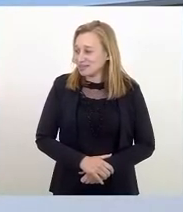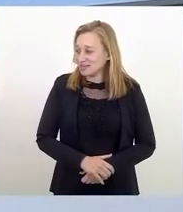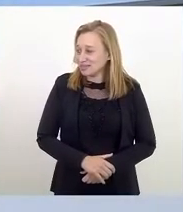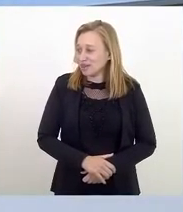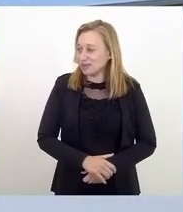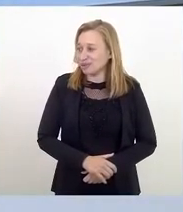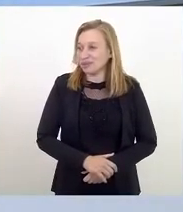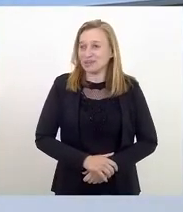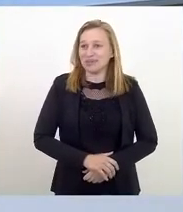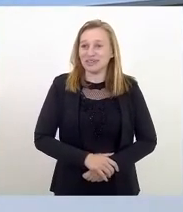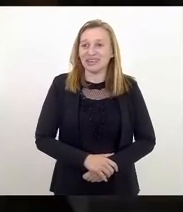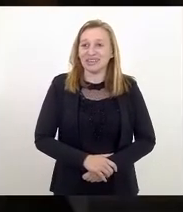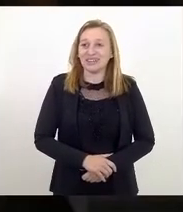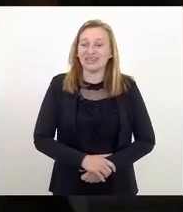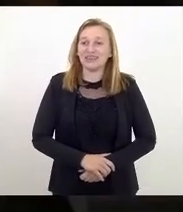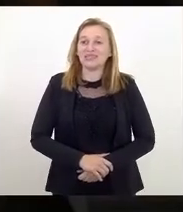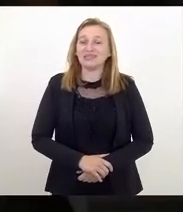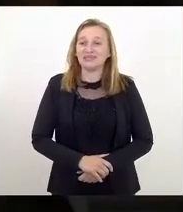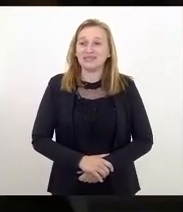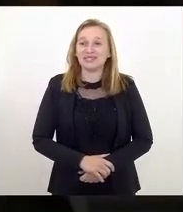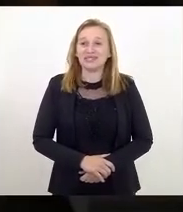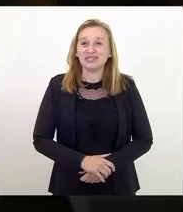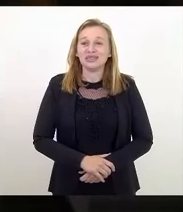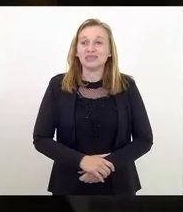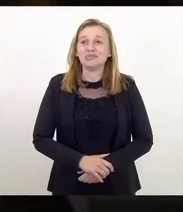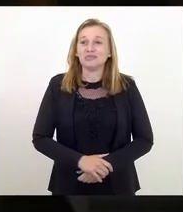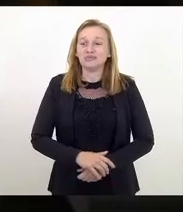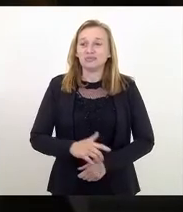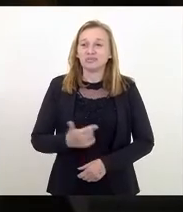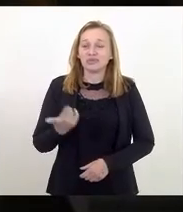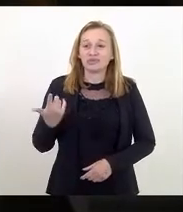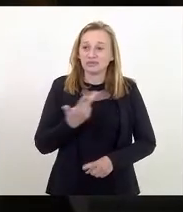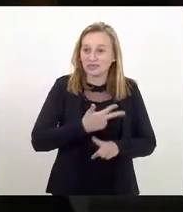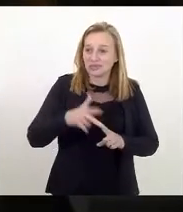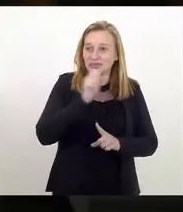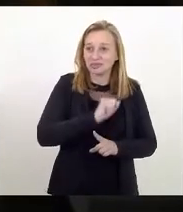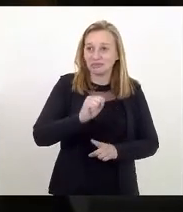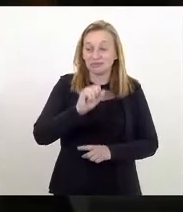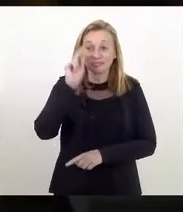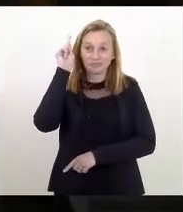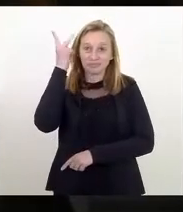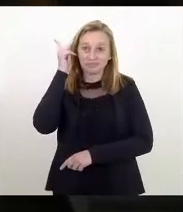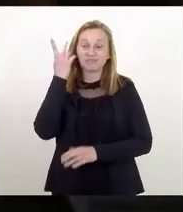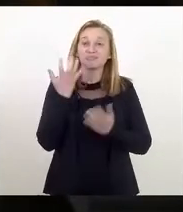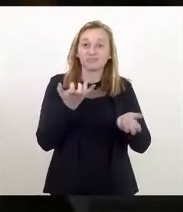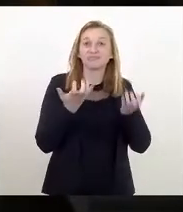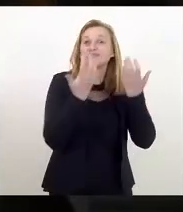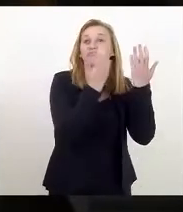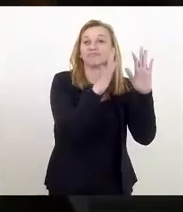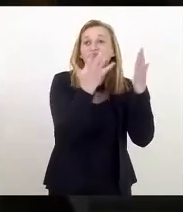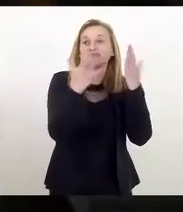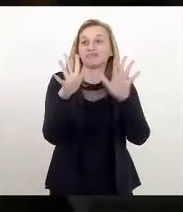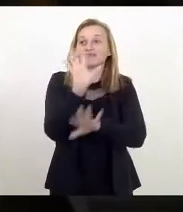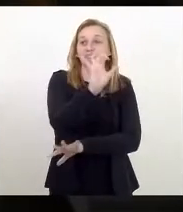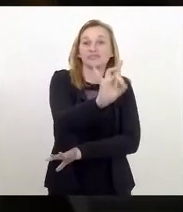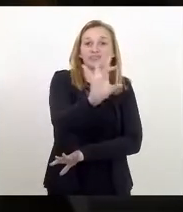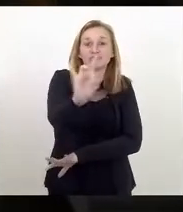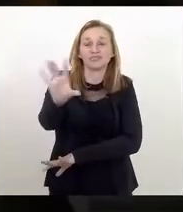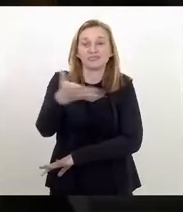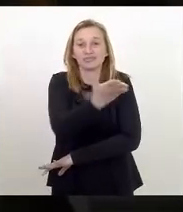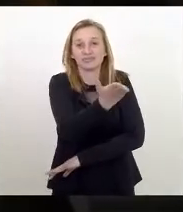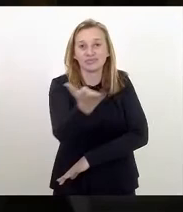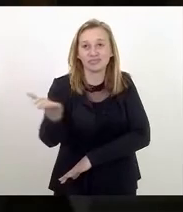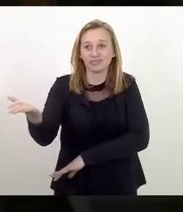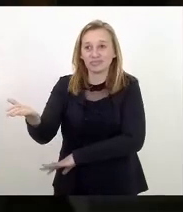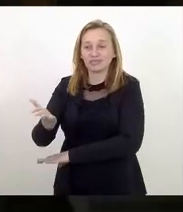vivenciando uma conquista histórica. Eu quero cumprimentar cada um de vocês na